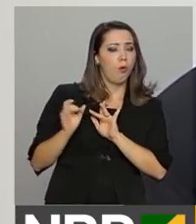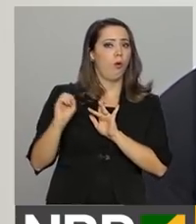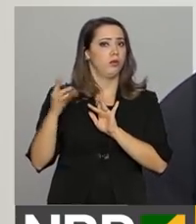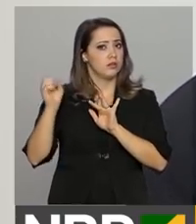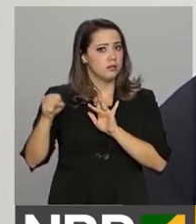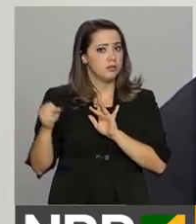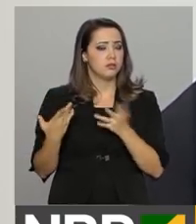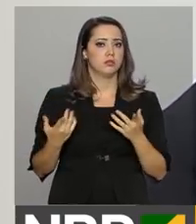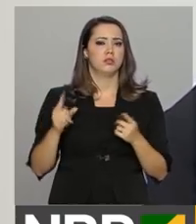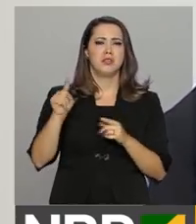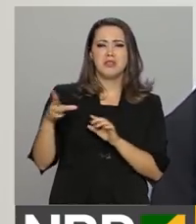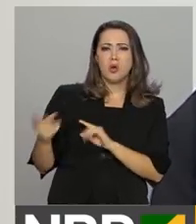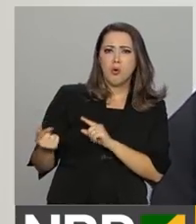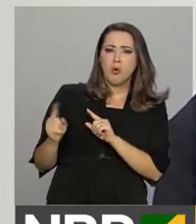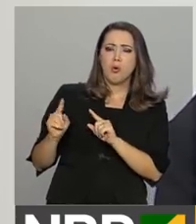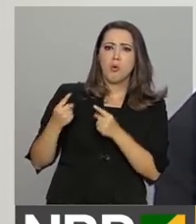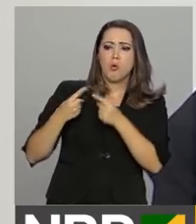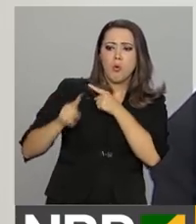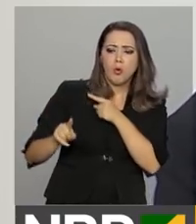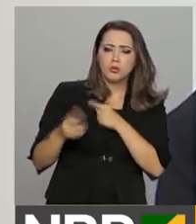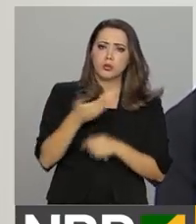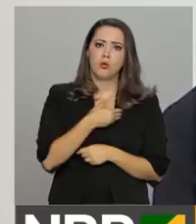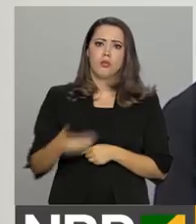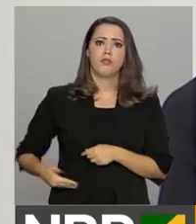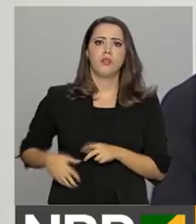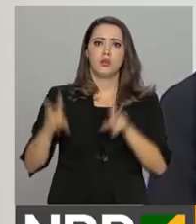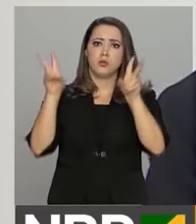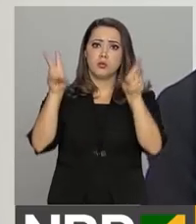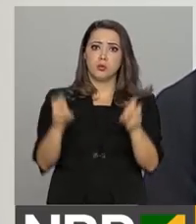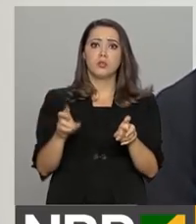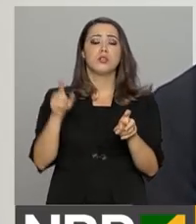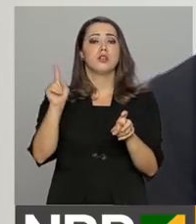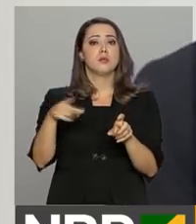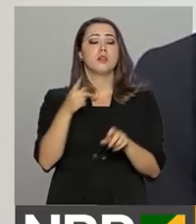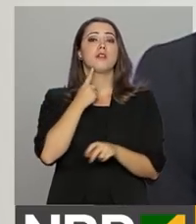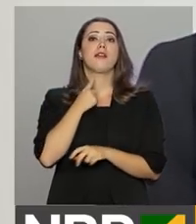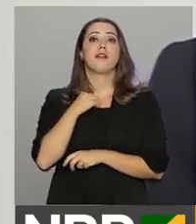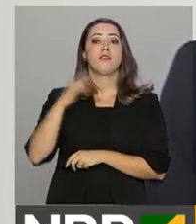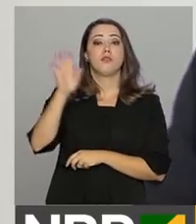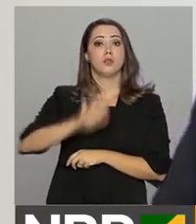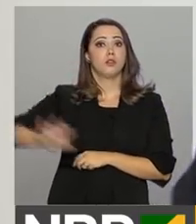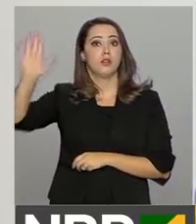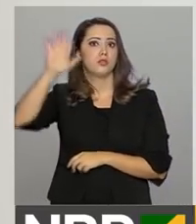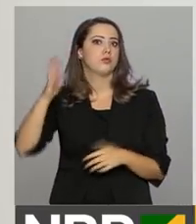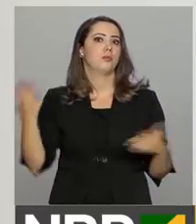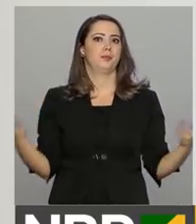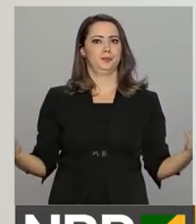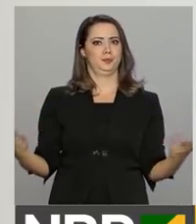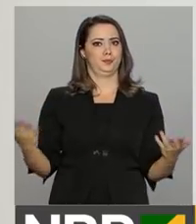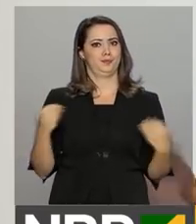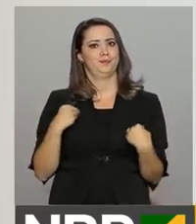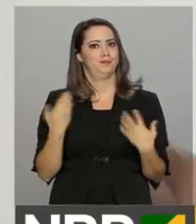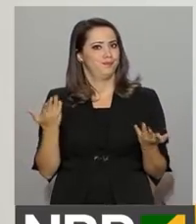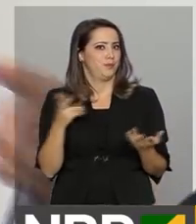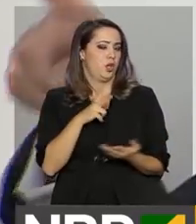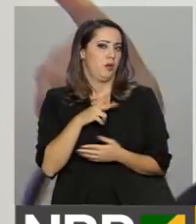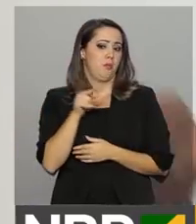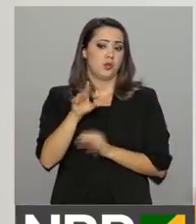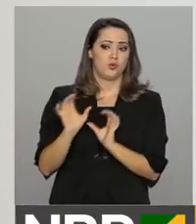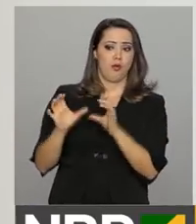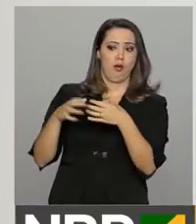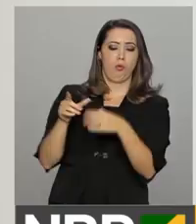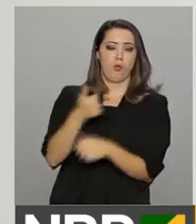ser contra o governo numa matéria que diz respeito aos interesses do país e particularmente aqueles menos